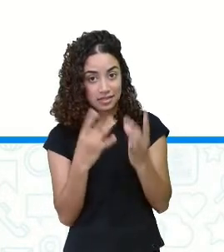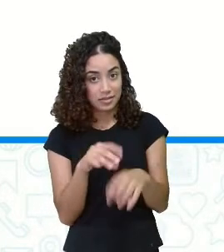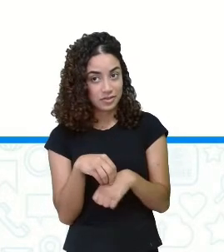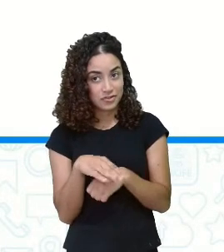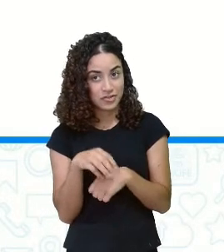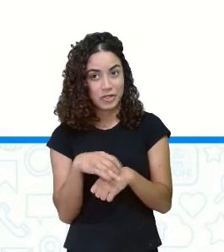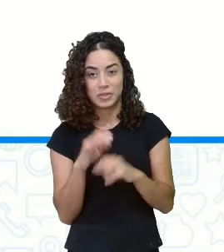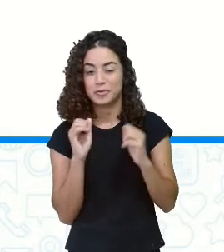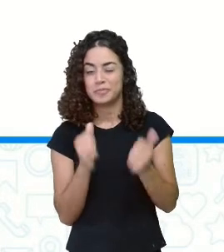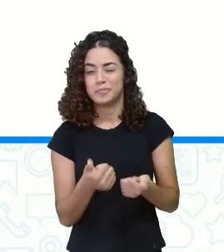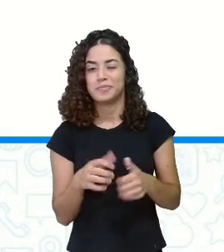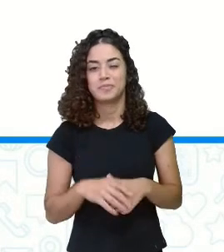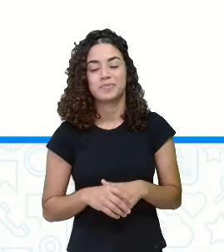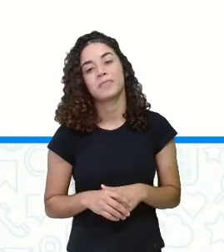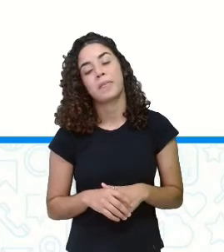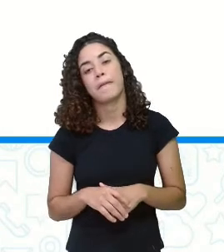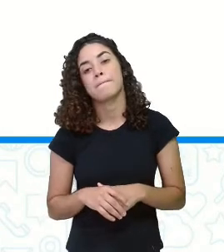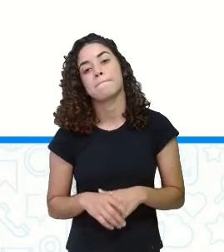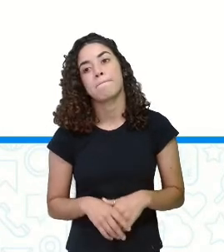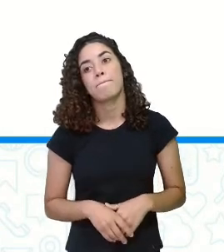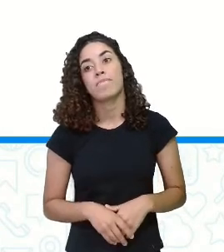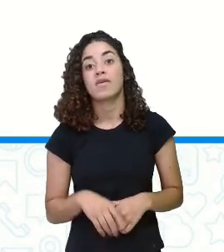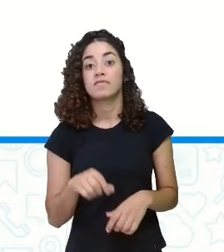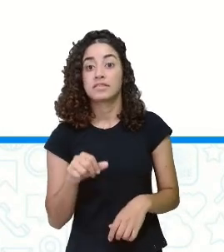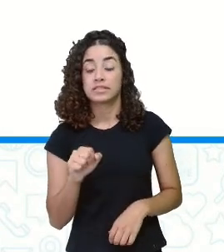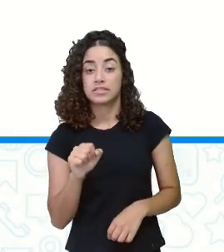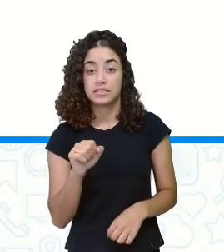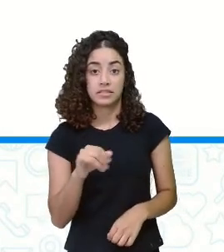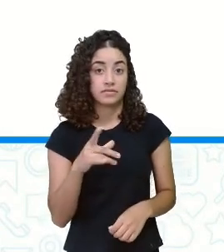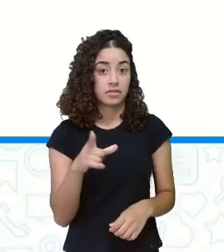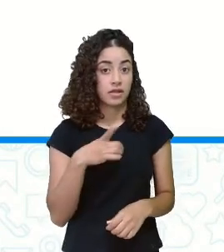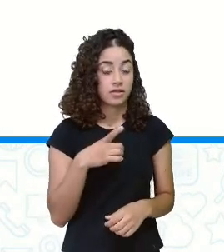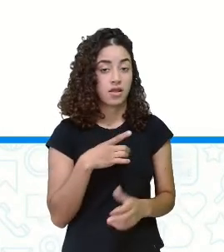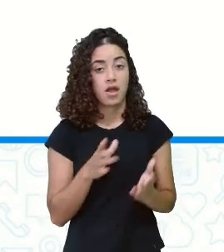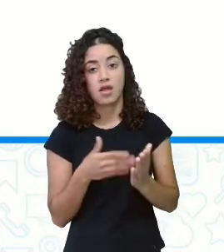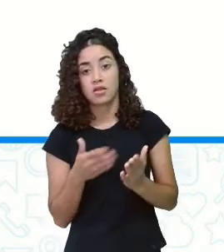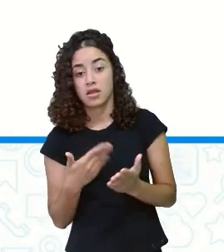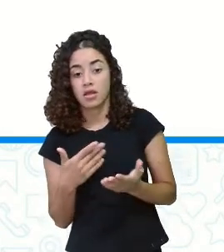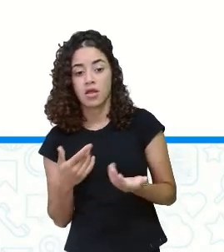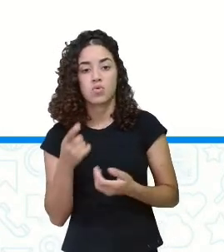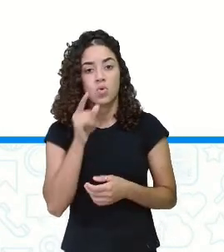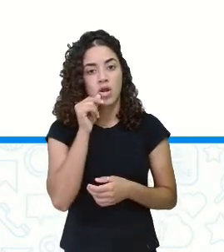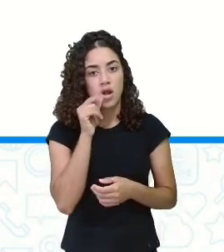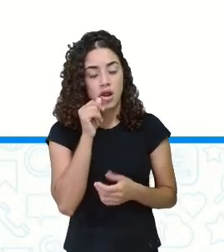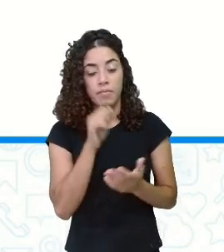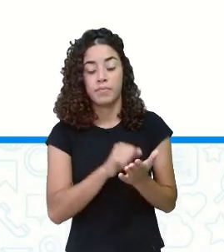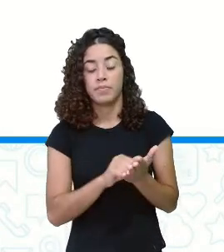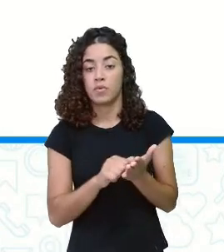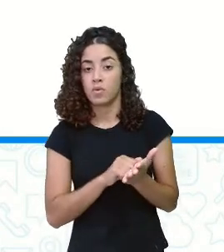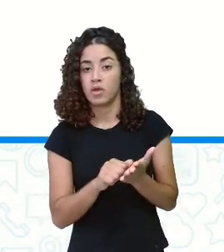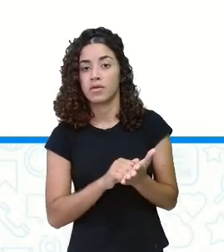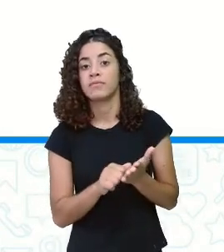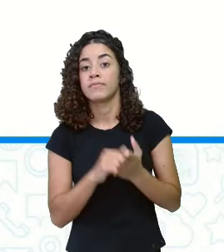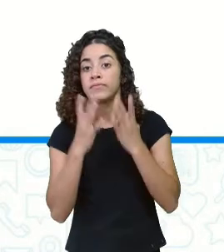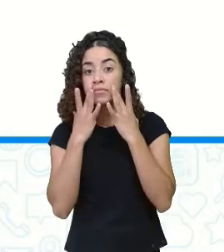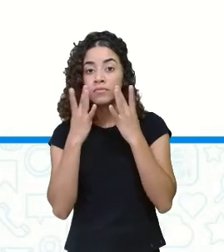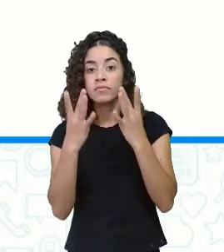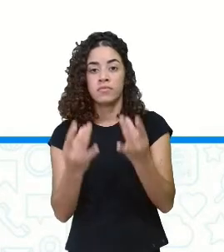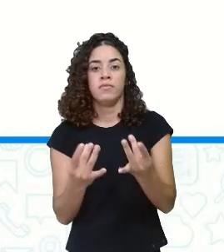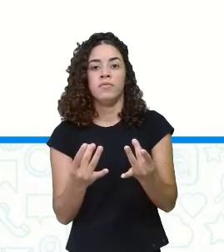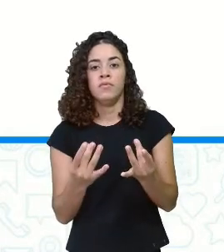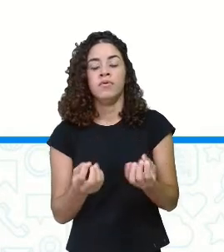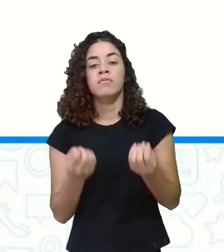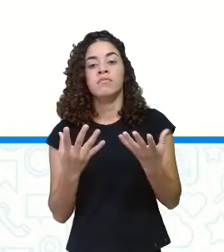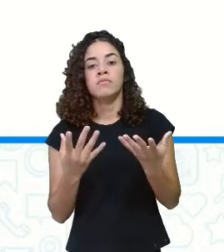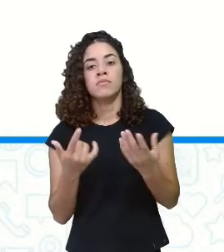tá? Quem está aí com caderno, lápis, borracha, fica atento a essas pistas